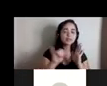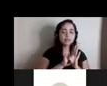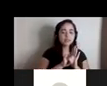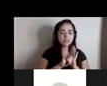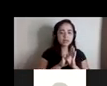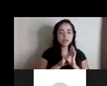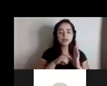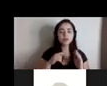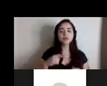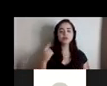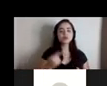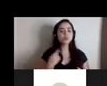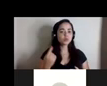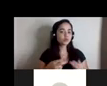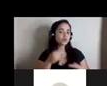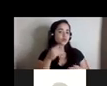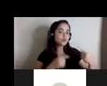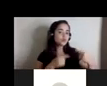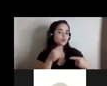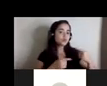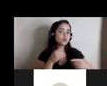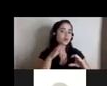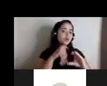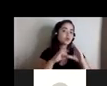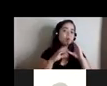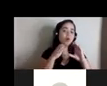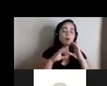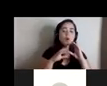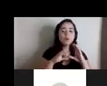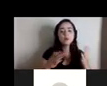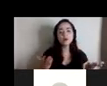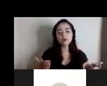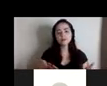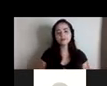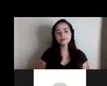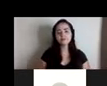estou dialogando e comunicando alguma coisa.